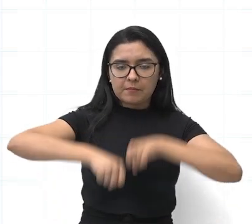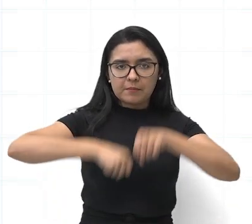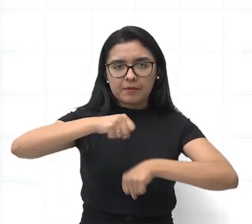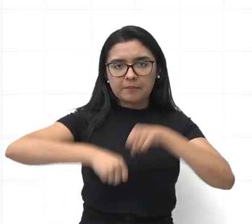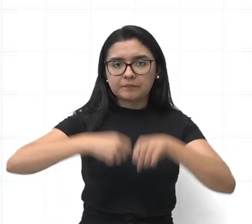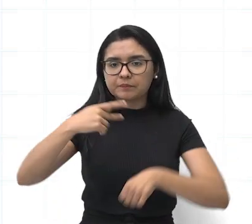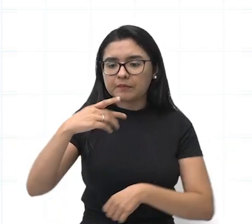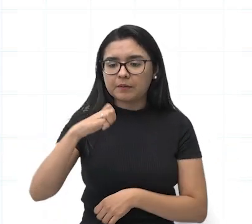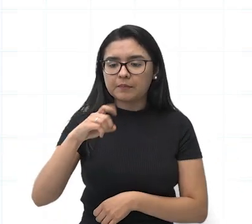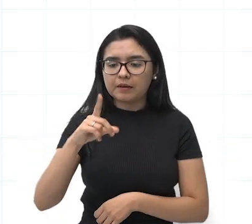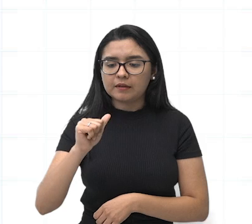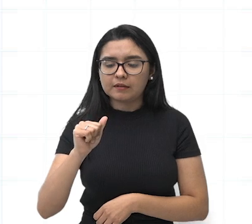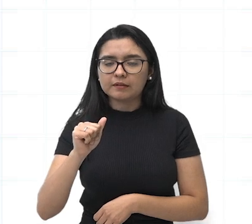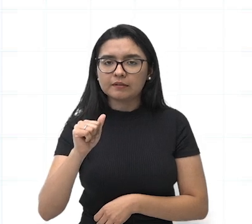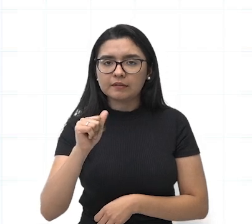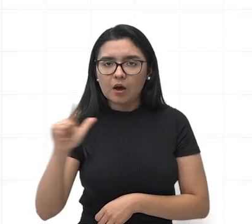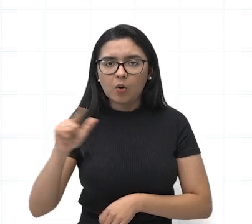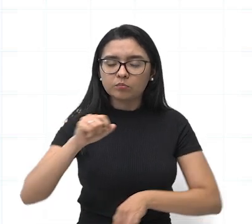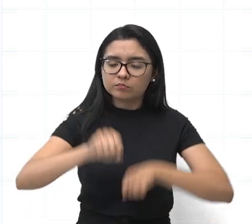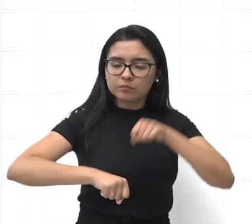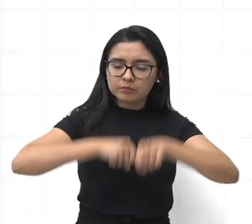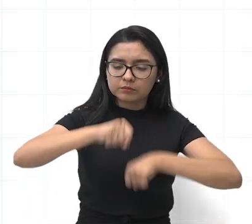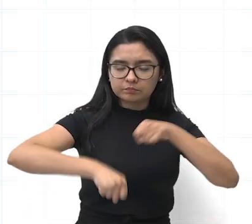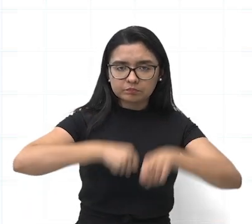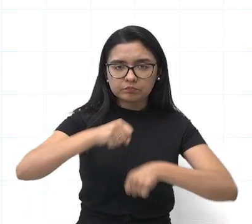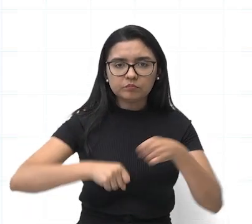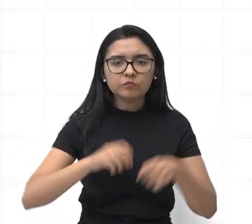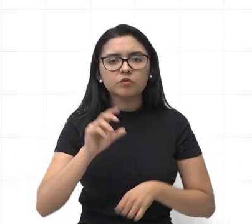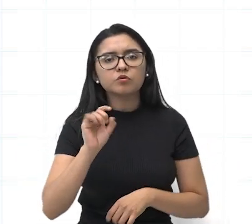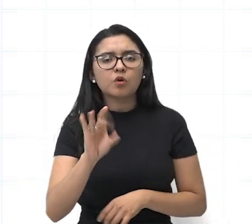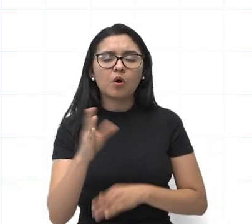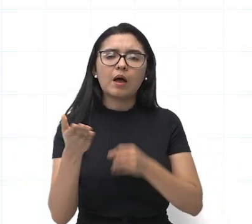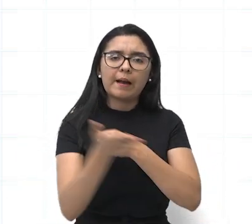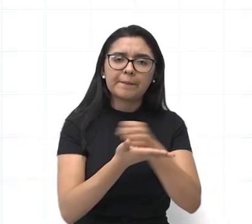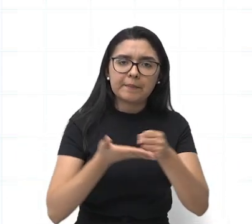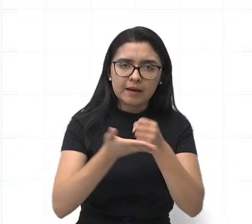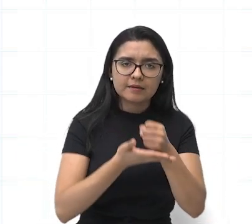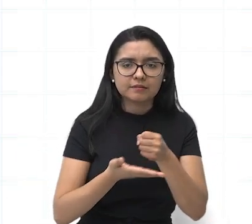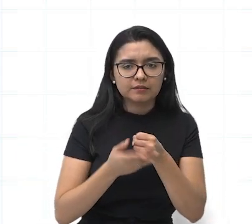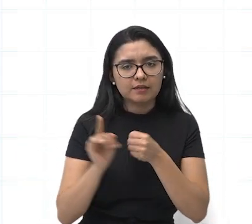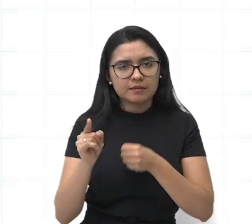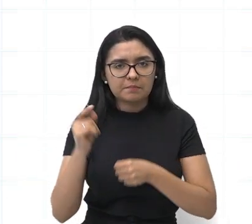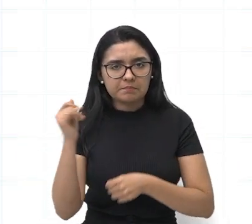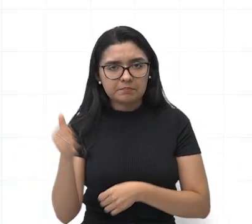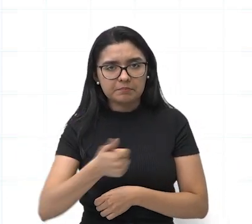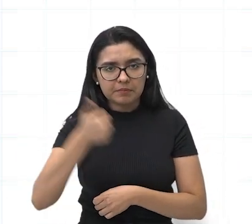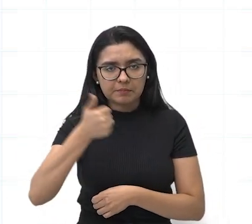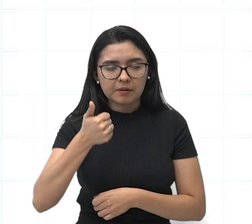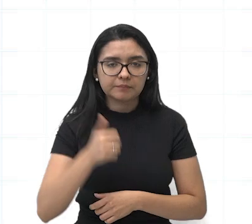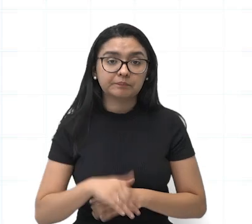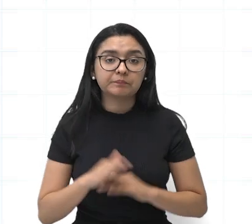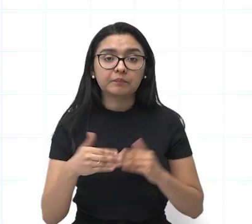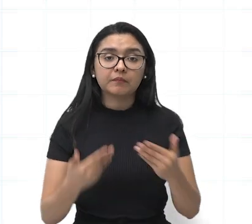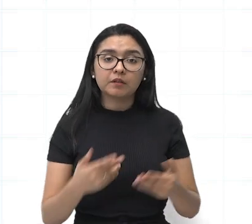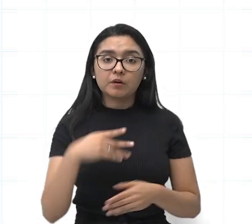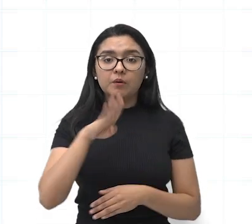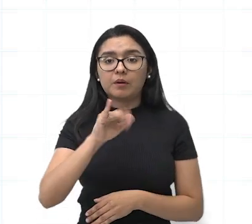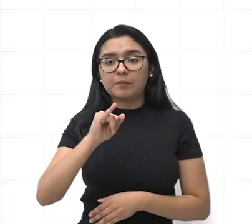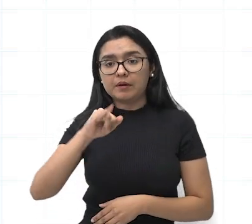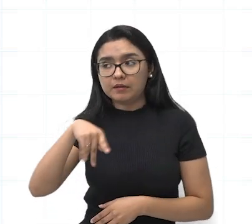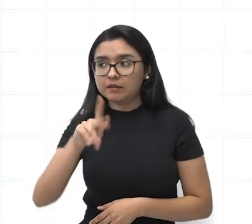foi só a base para que fossem criadas as outras bikes. A bike aqui no nosso